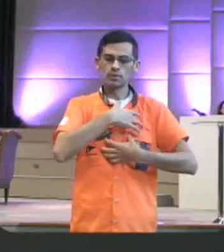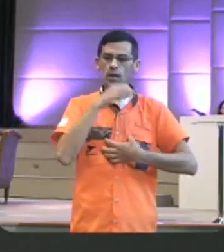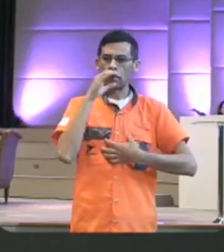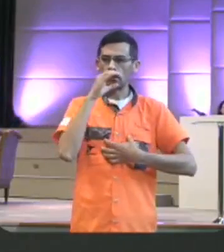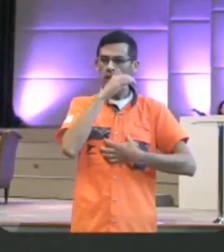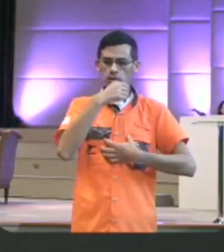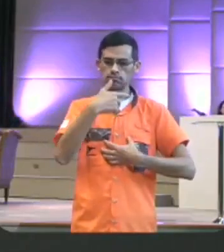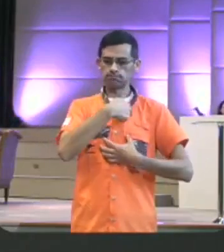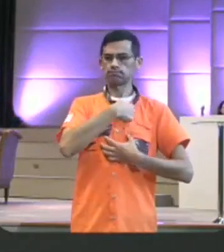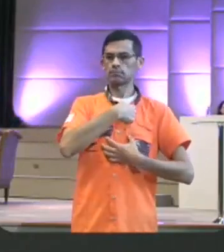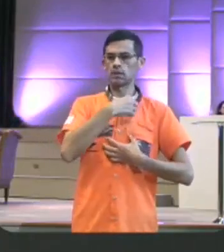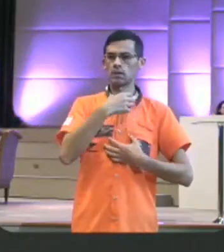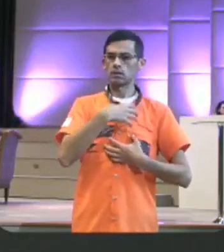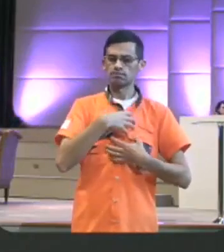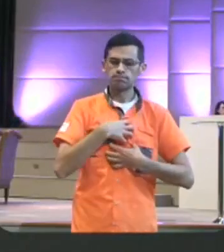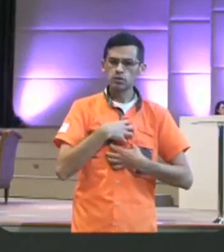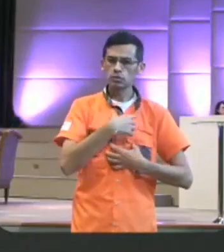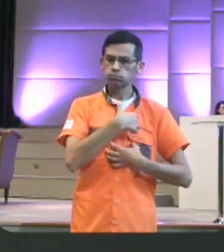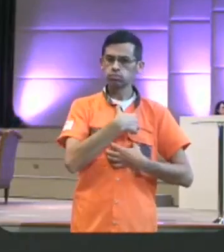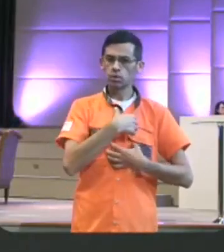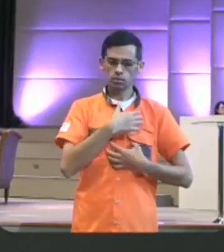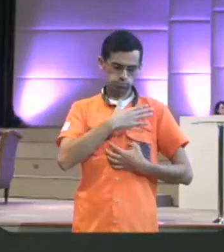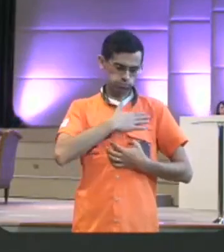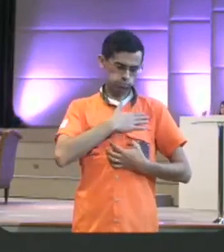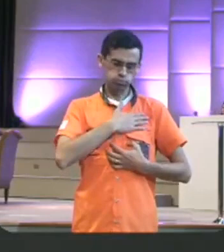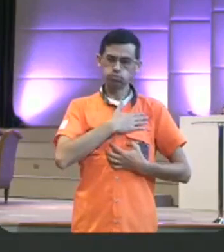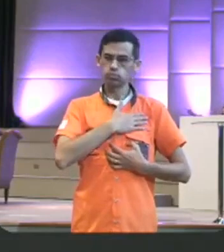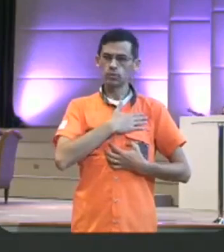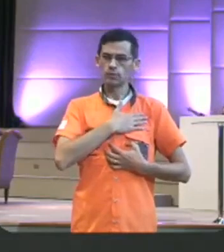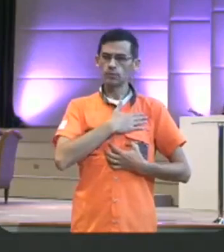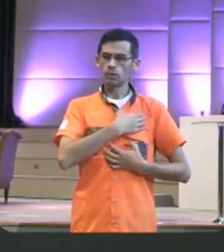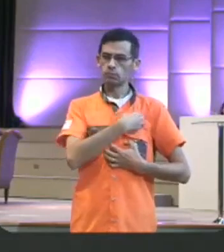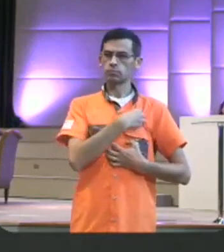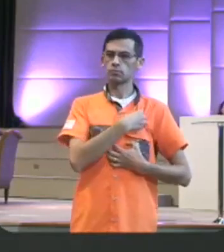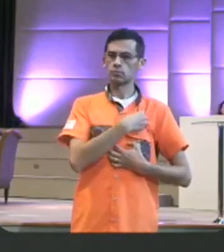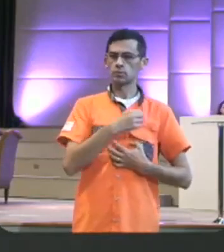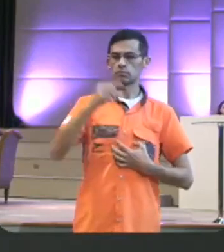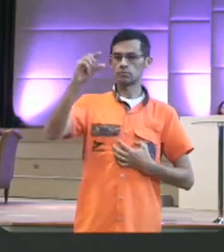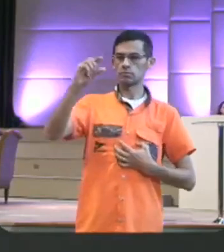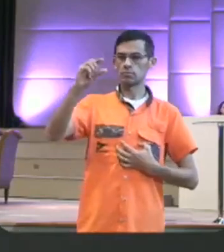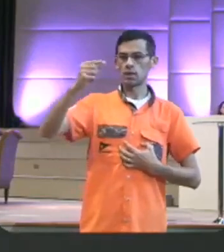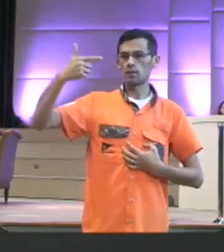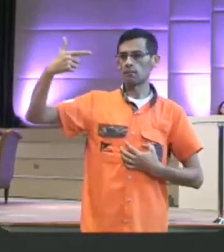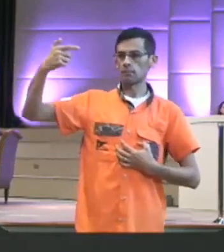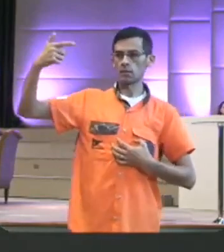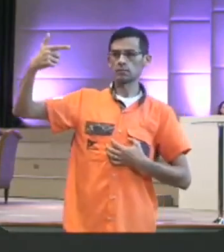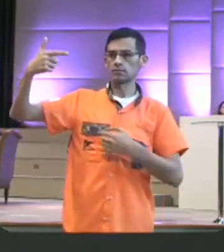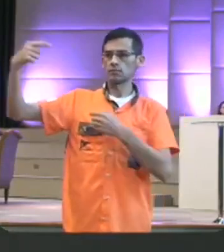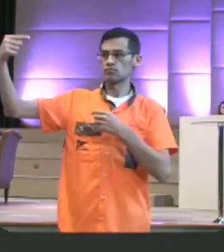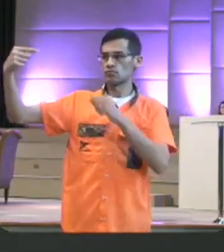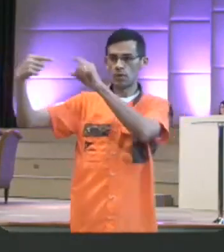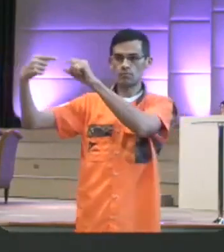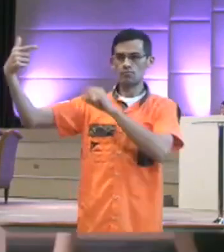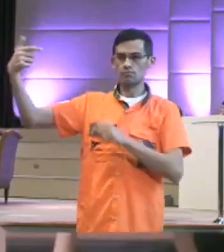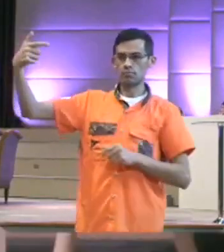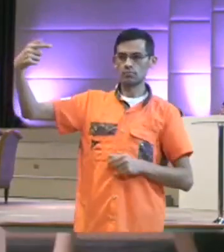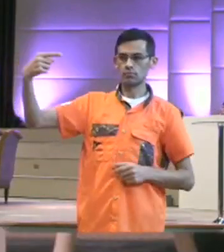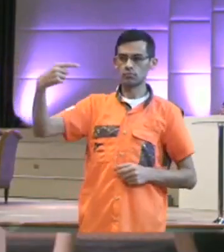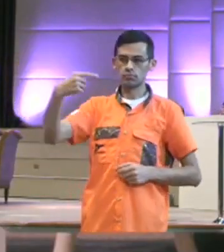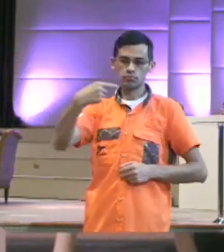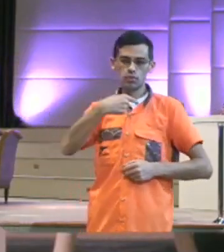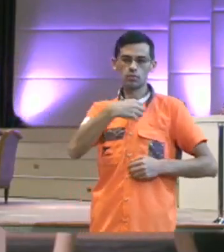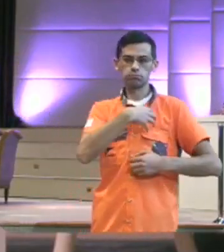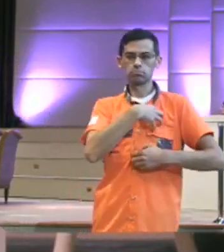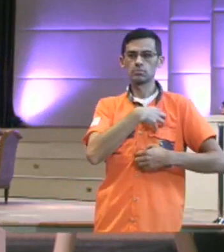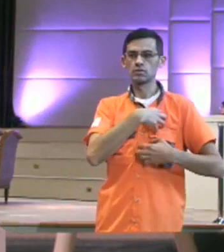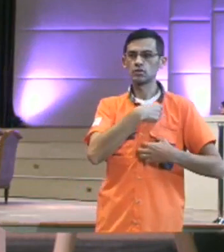quente bater no seu peito, e ele botou a mão assim e segurou, e quando ele abriu a mão, era um